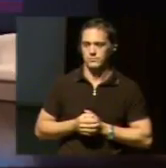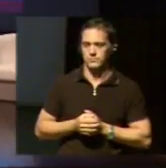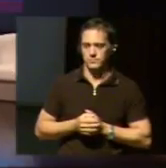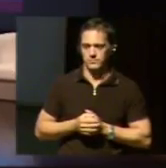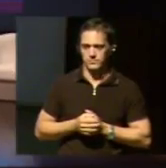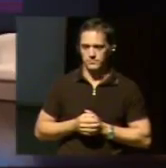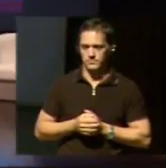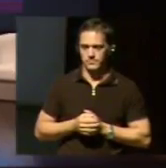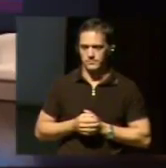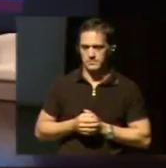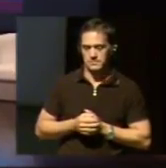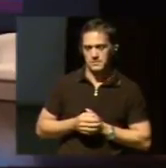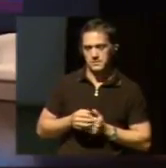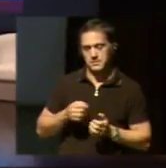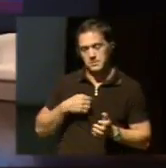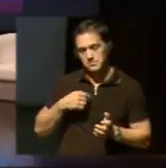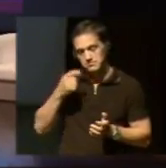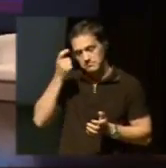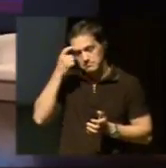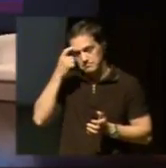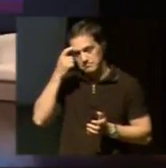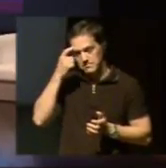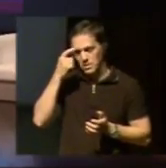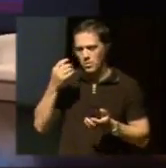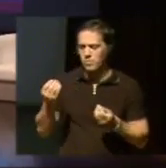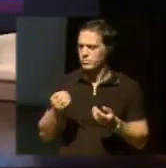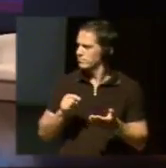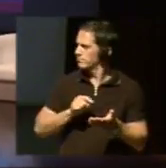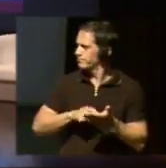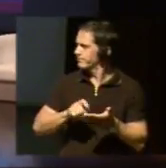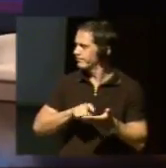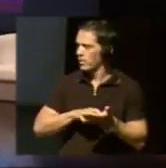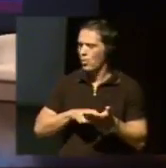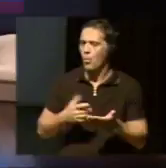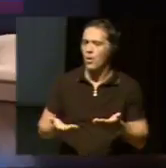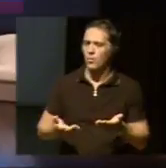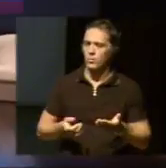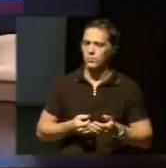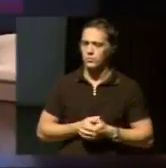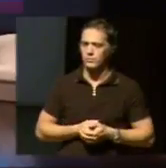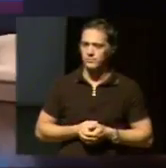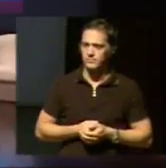Eu acho que eu suponho que eu aperte um. Onde é que? Qual é o botão que eu preciso apertar aqui?